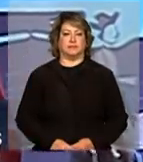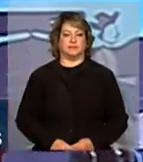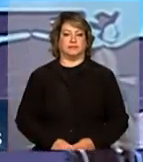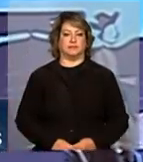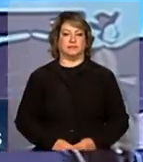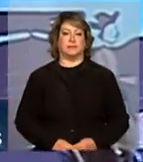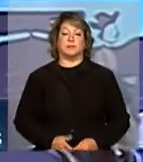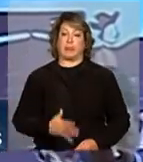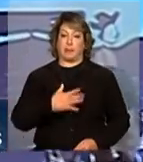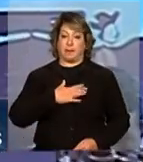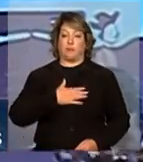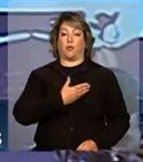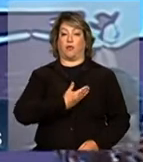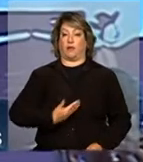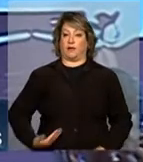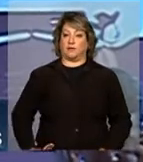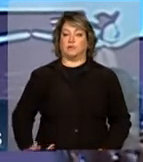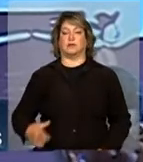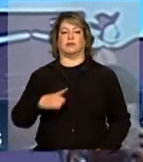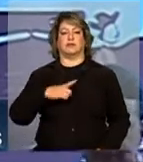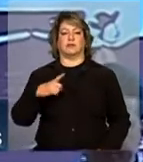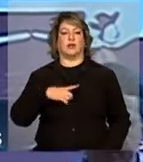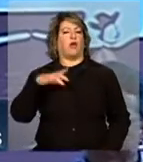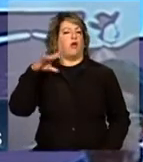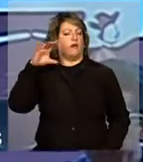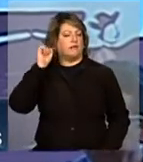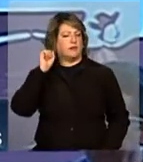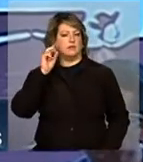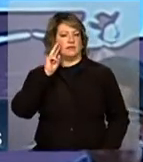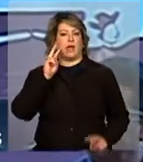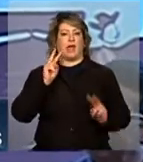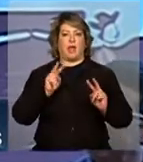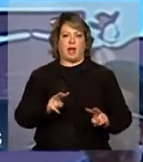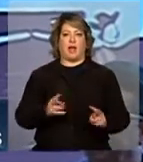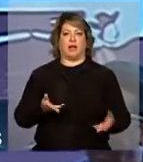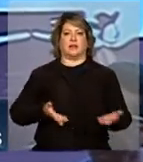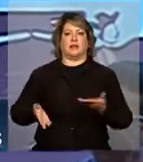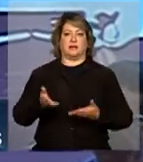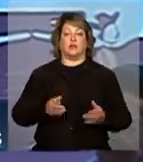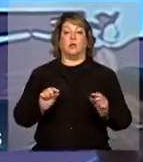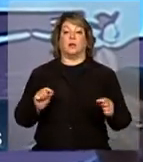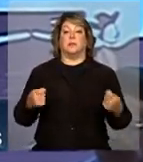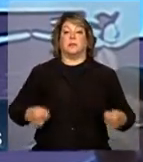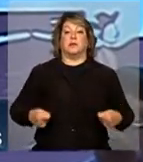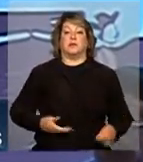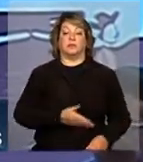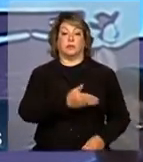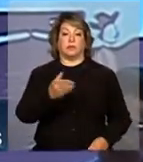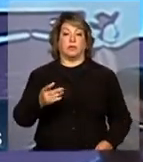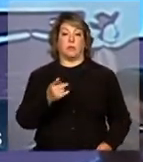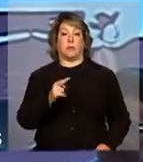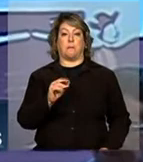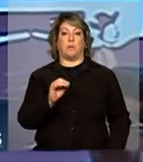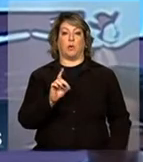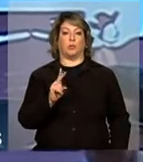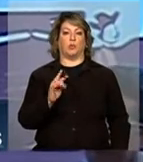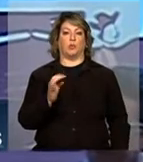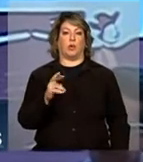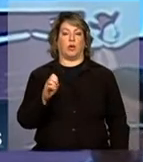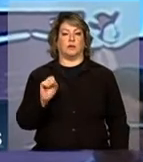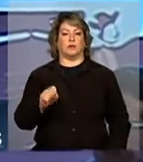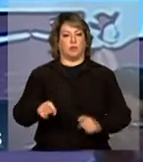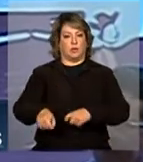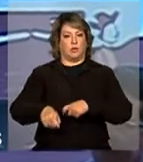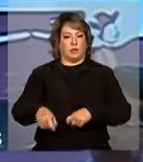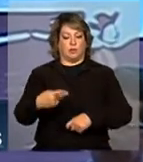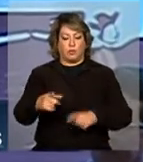E meu governo tem escutado e ouvido com atenção as demandas dos produtores rurais da